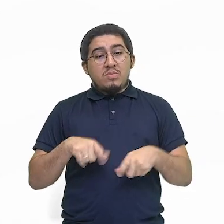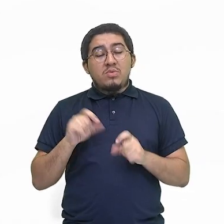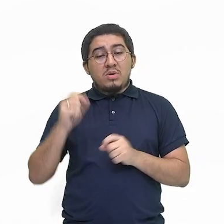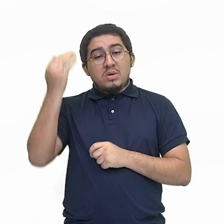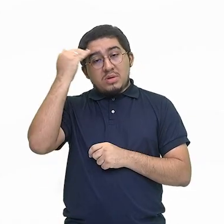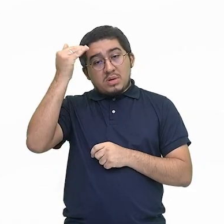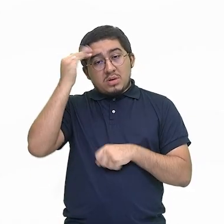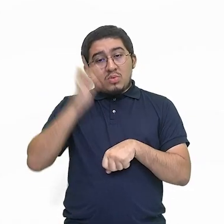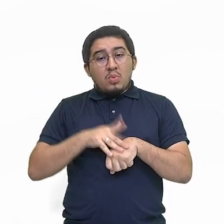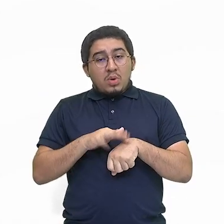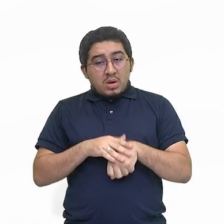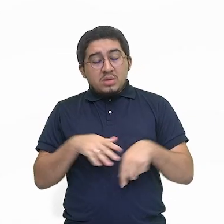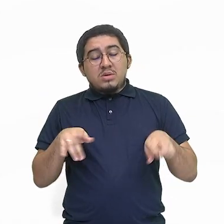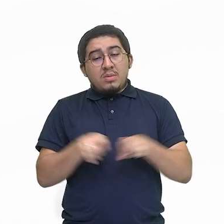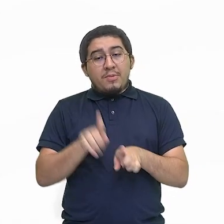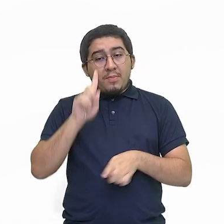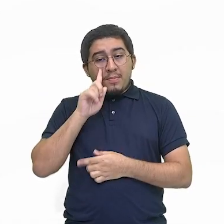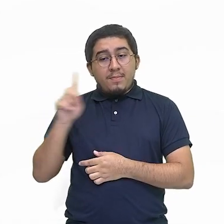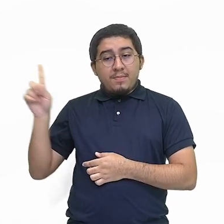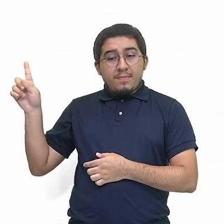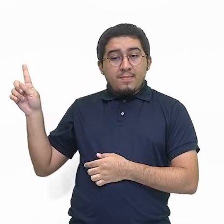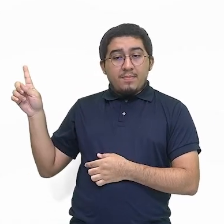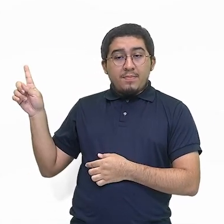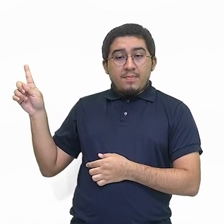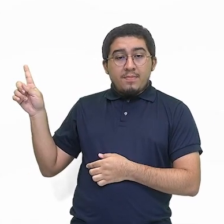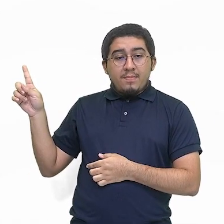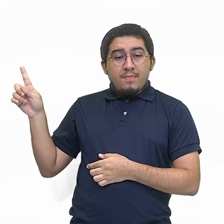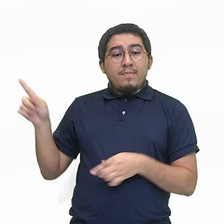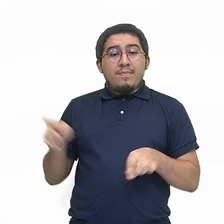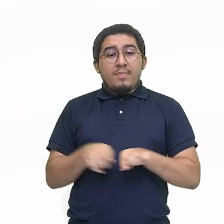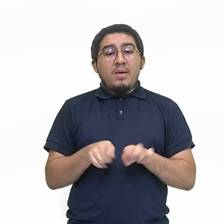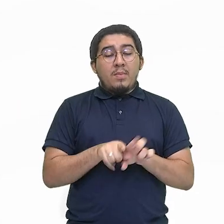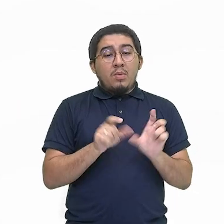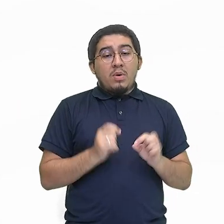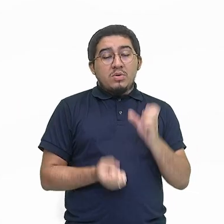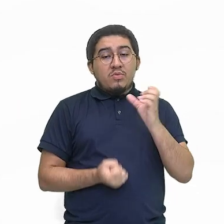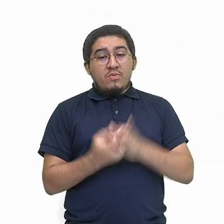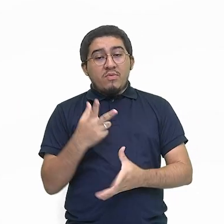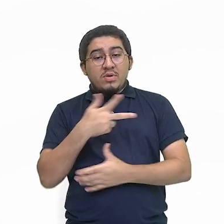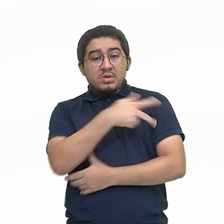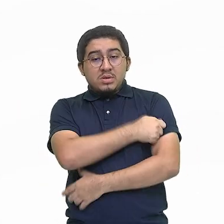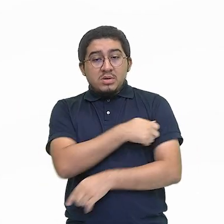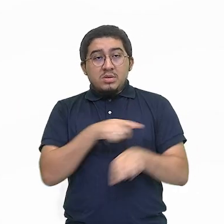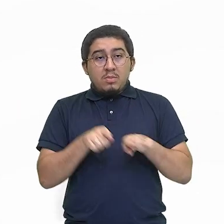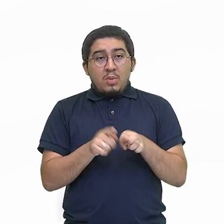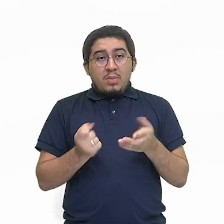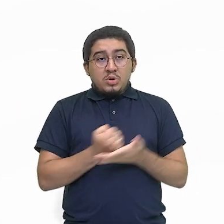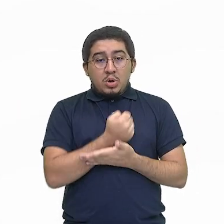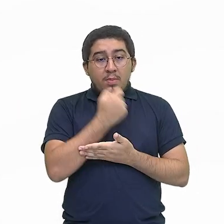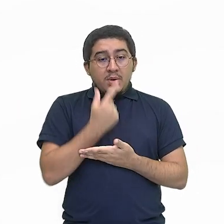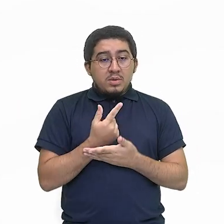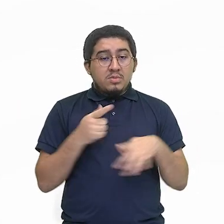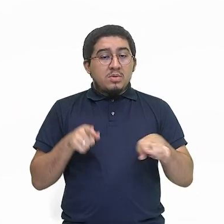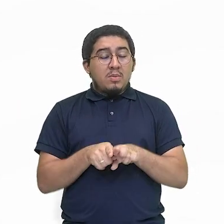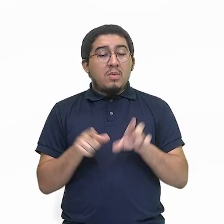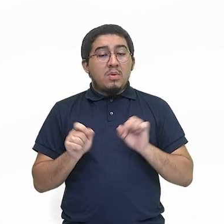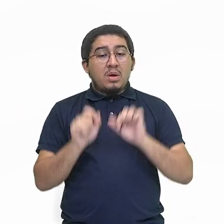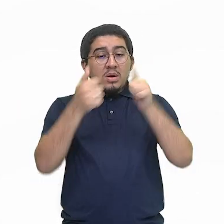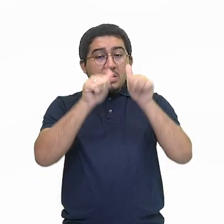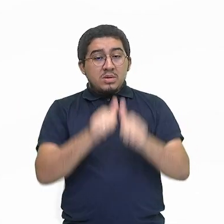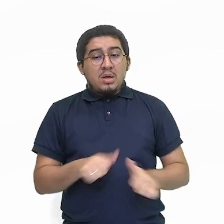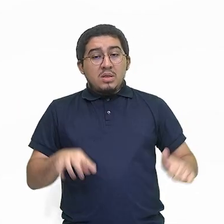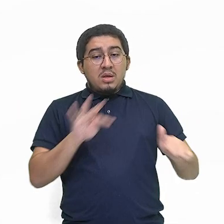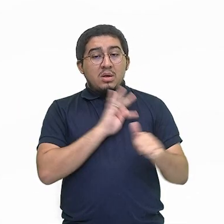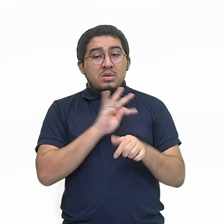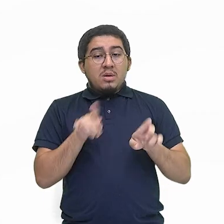entender doenças como câncer, infecções e anemias, desenvolver vacinas e medicamentos, bem como